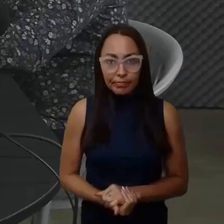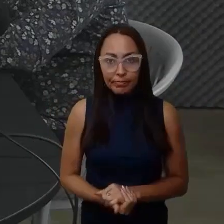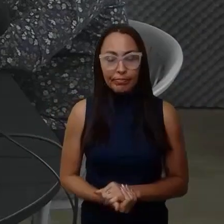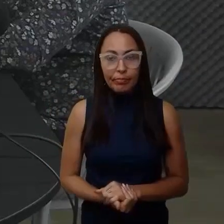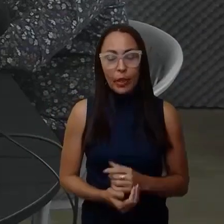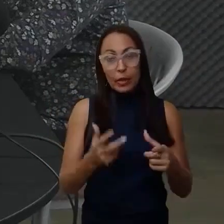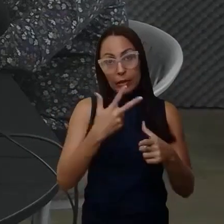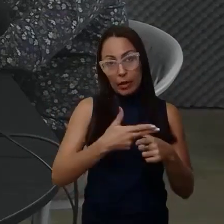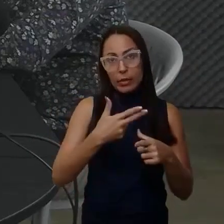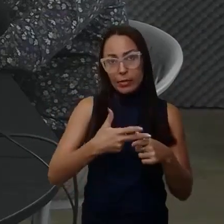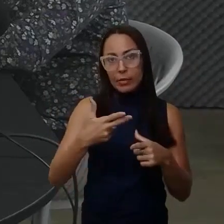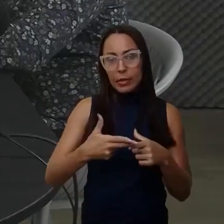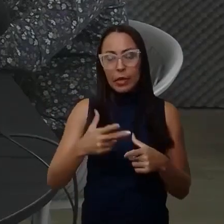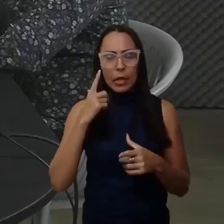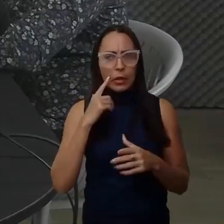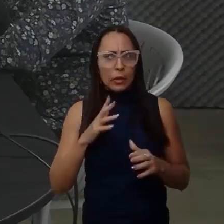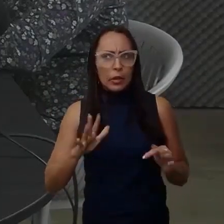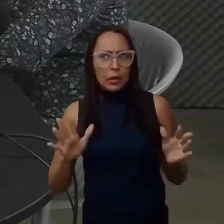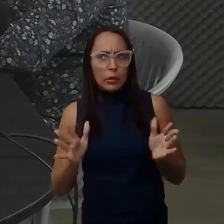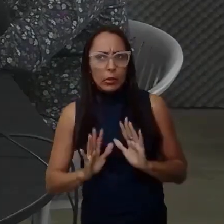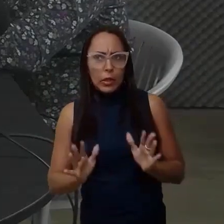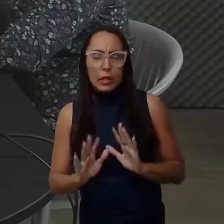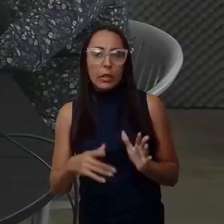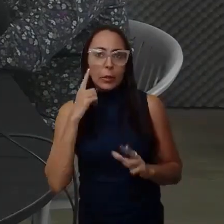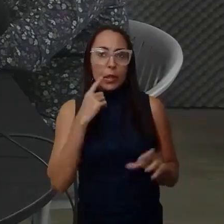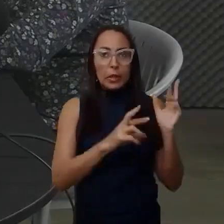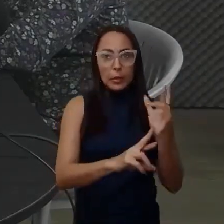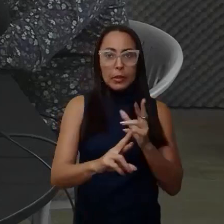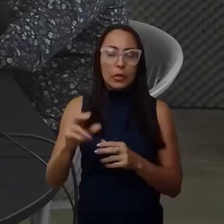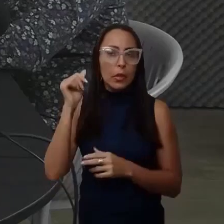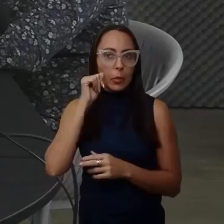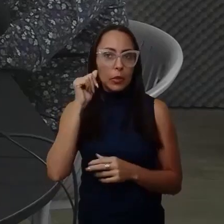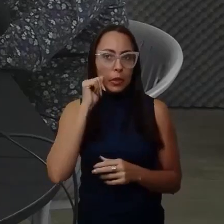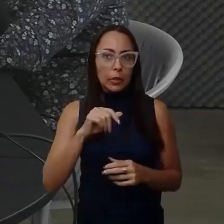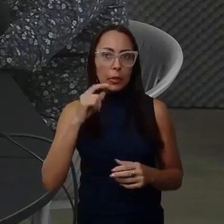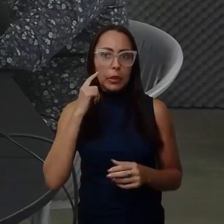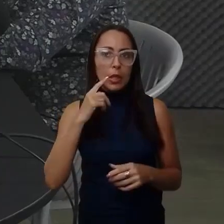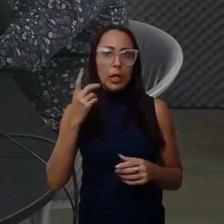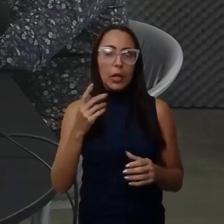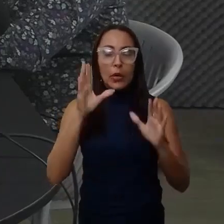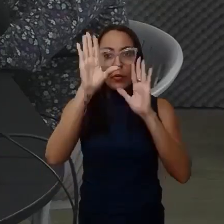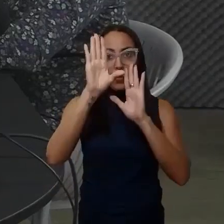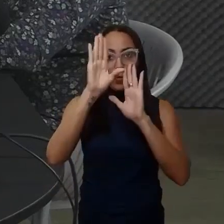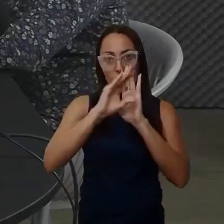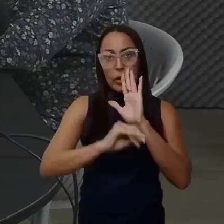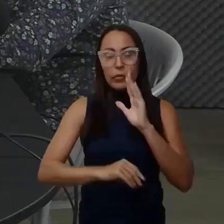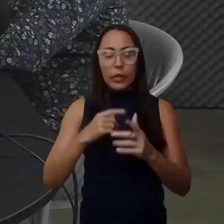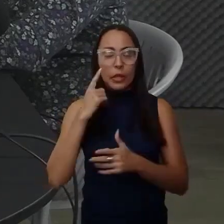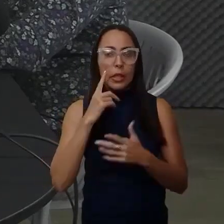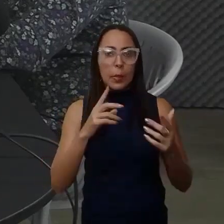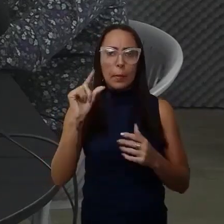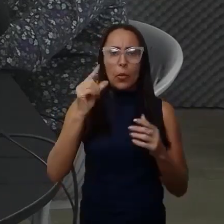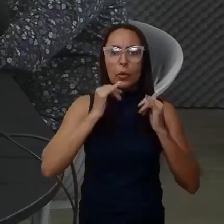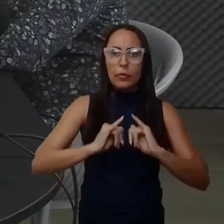série, né? Não é exatamente, né, tipo, as representações das mulheres lá que eu vi nas fotografias, até porque a gente tem pouca informação